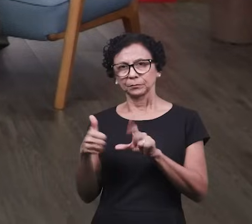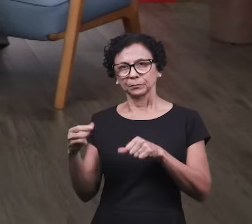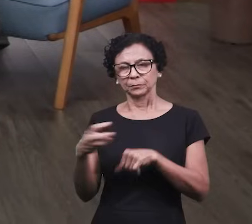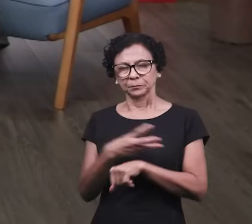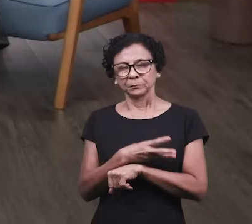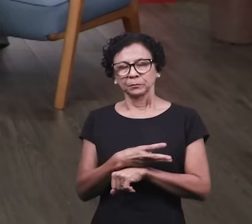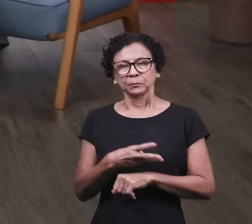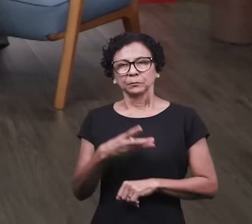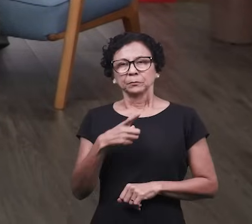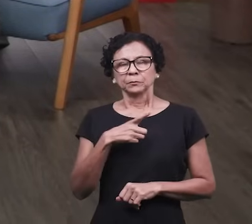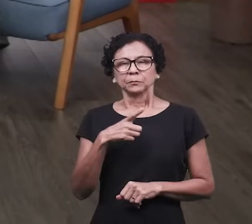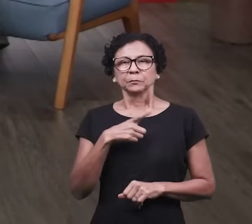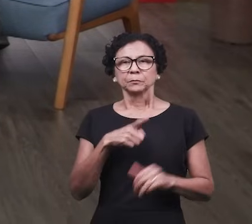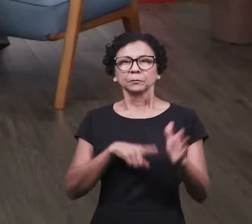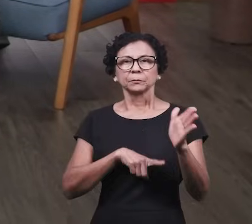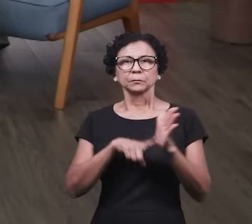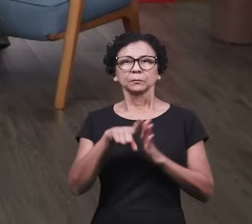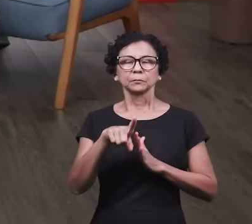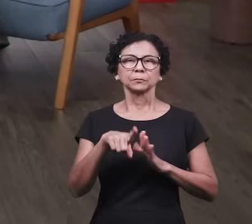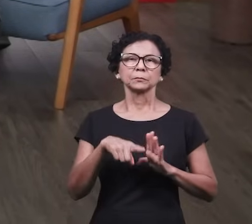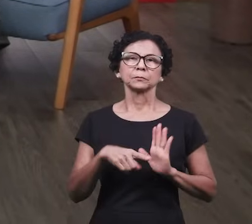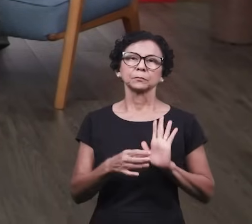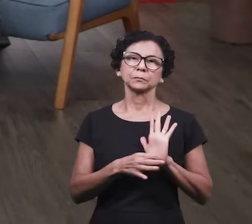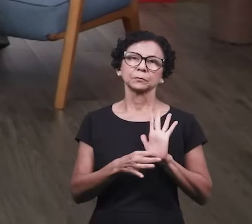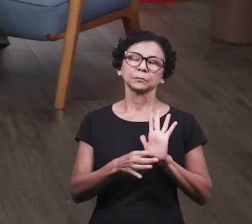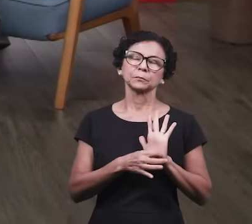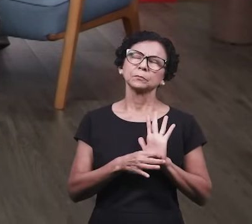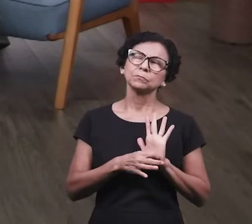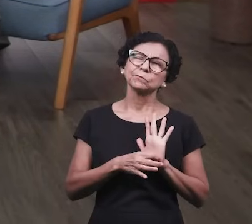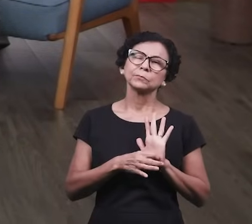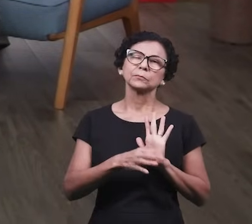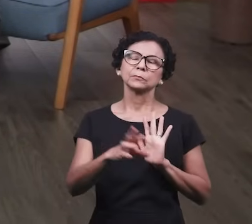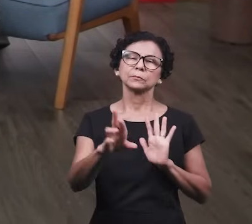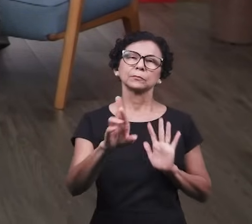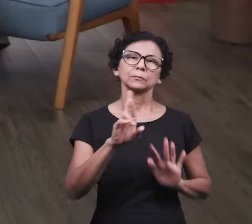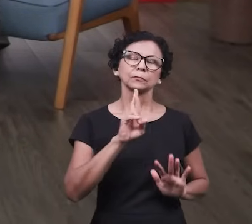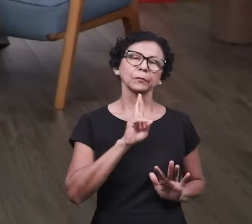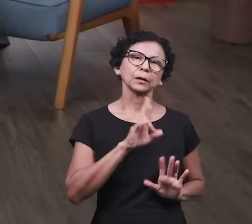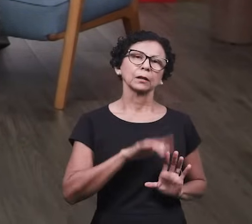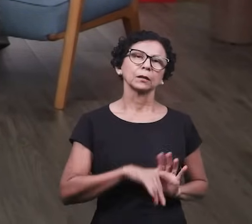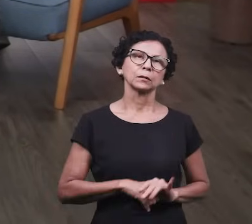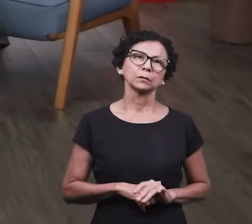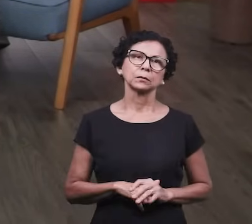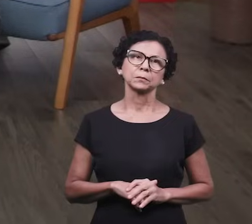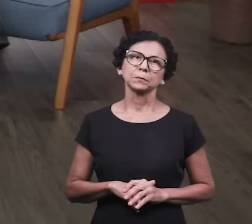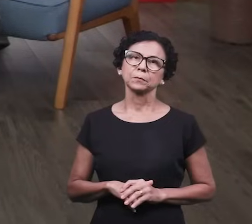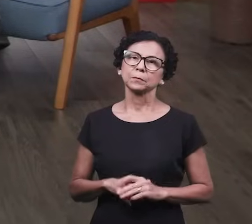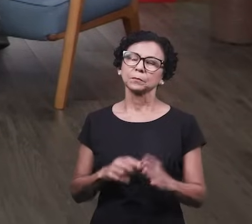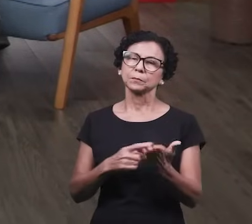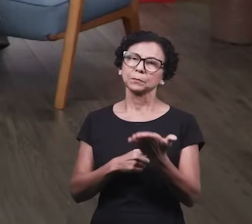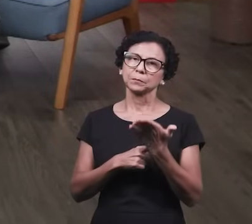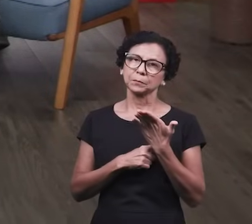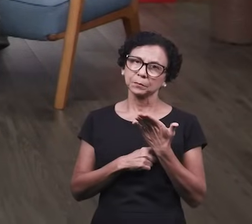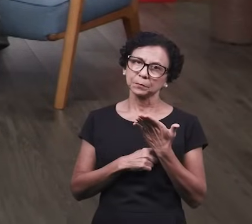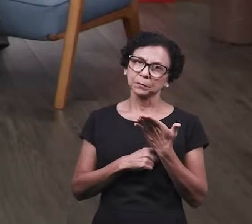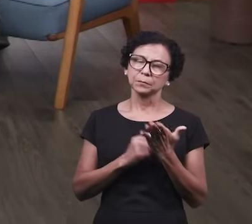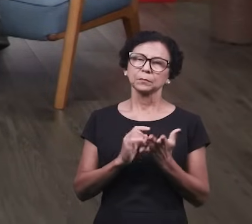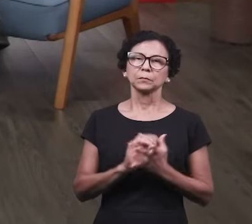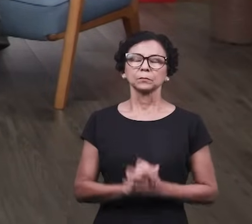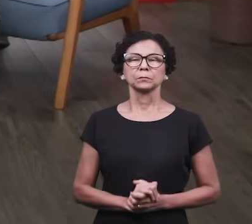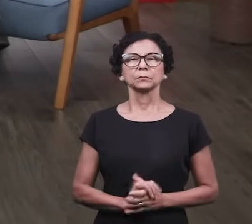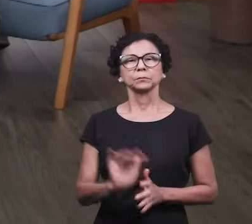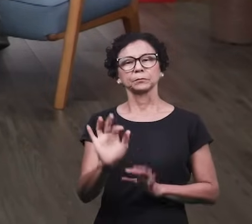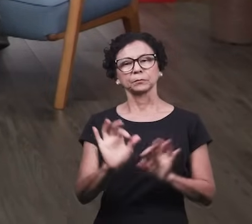o WhatsApp, tem uma questão ali que está proposta. E ao você responder essa questão, tanto você nos ajuda a